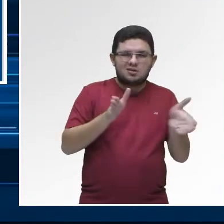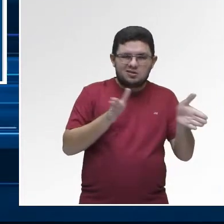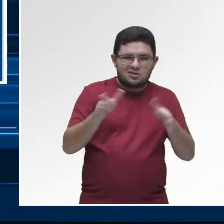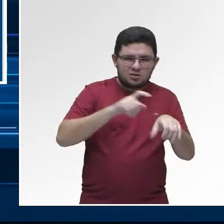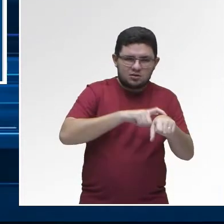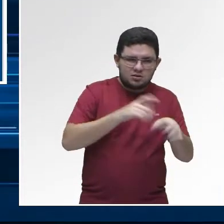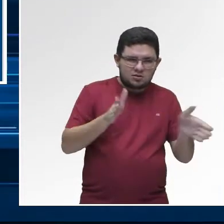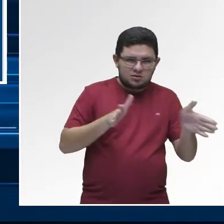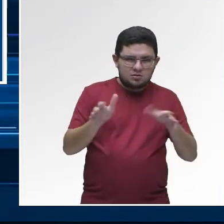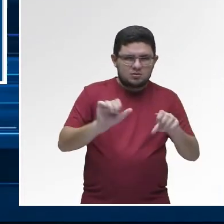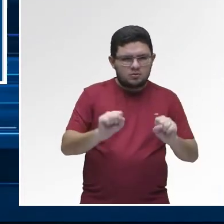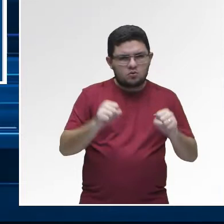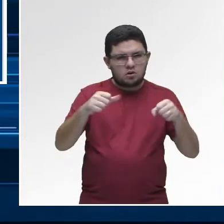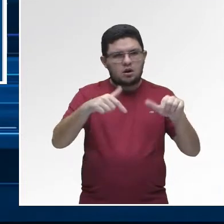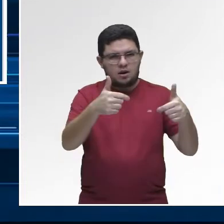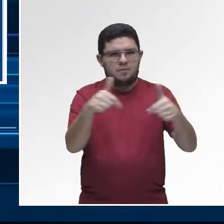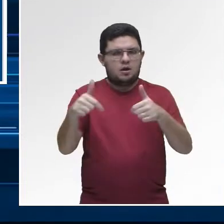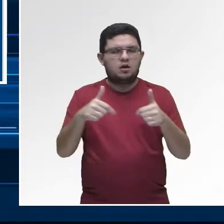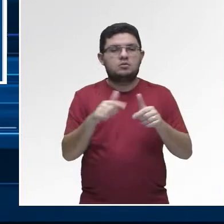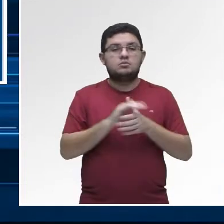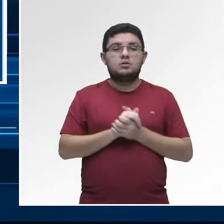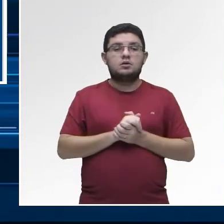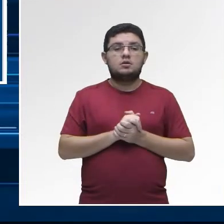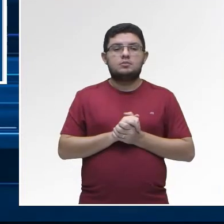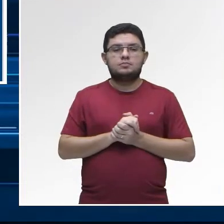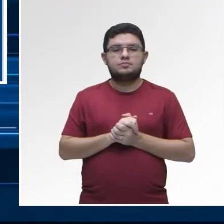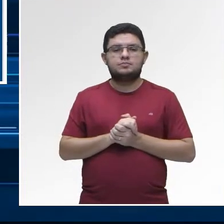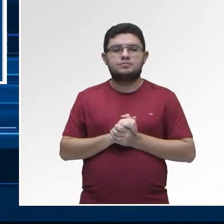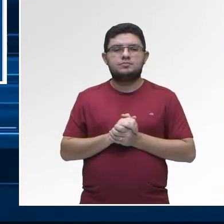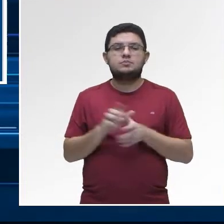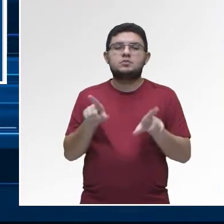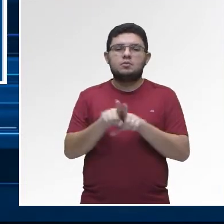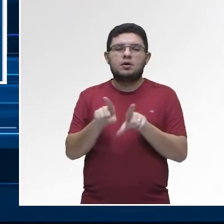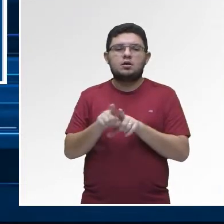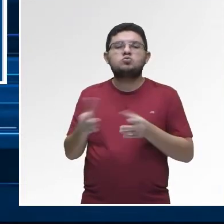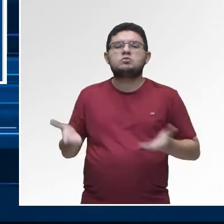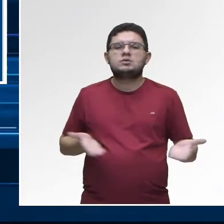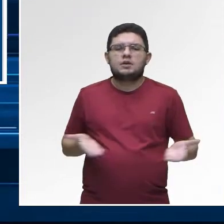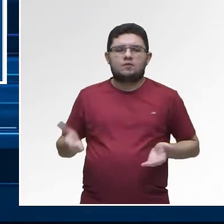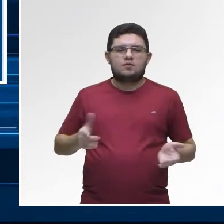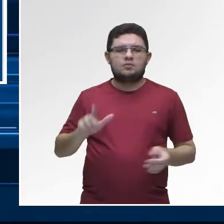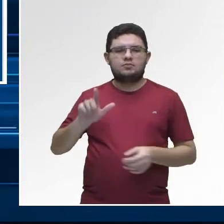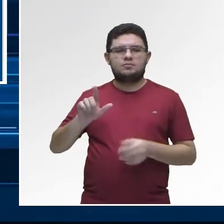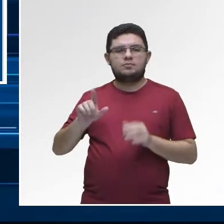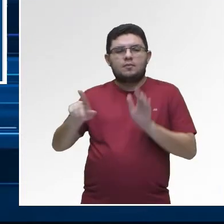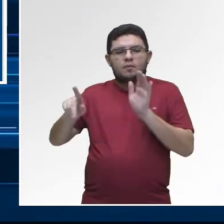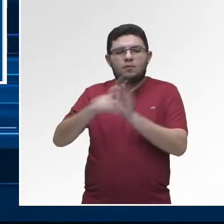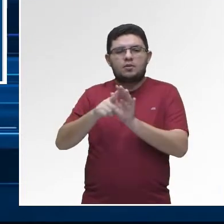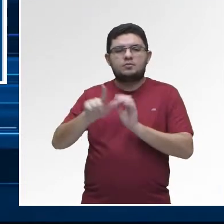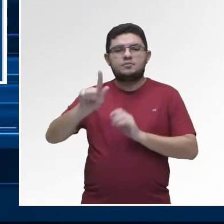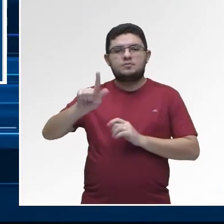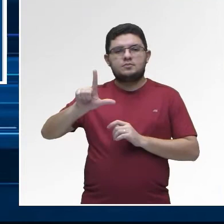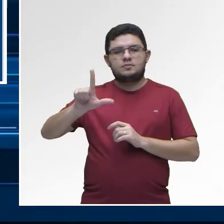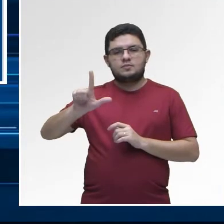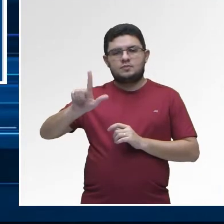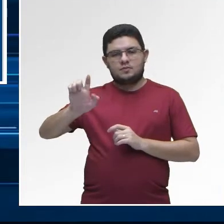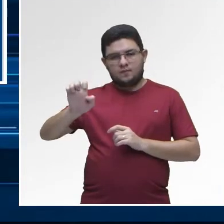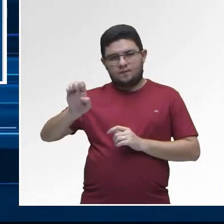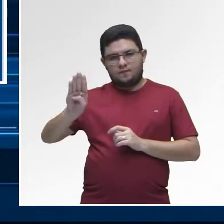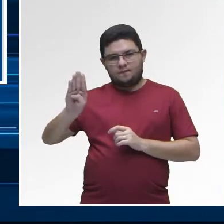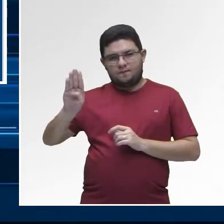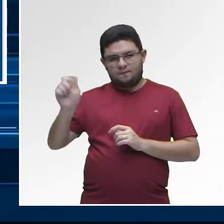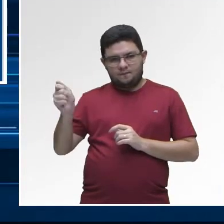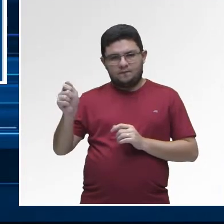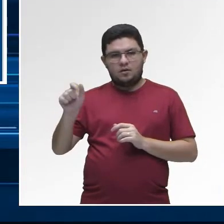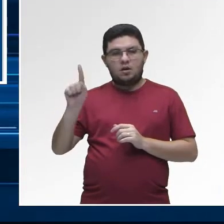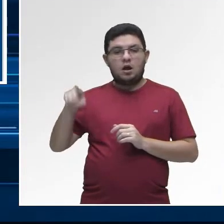de trabalho daqueles que produziam. E o servo da gleba? O servo da gleba era aquele que trabalhava lá